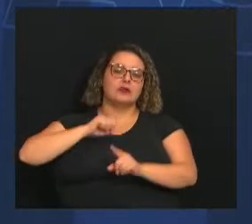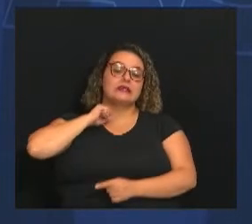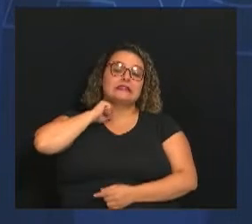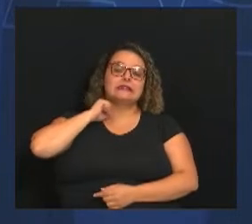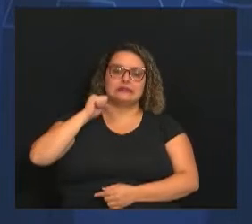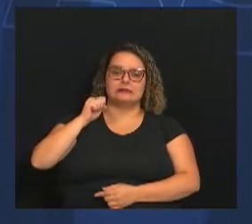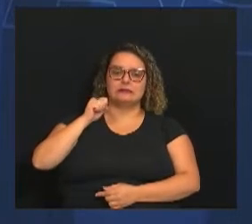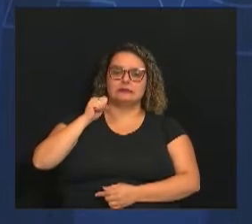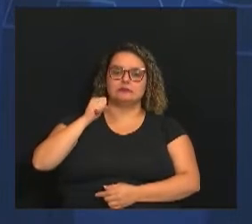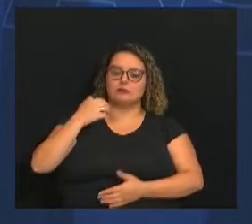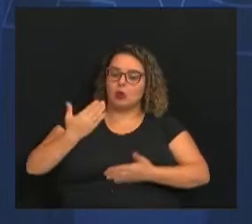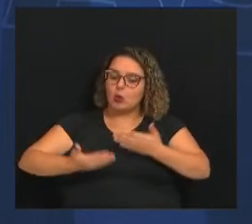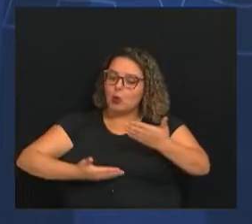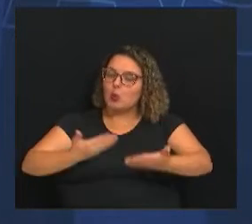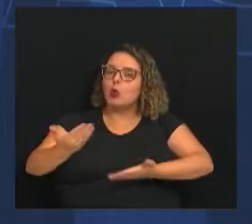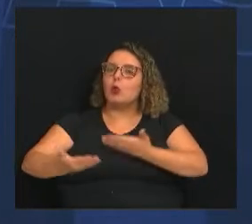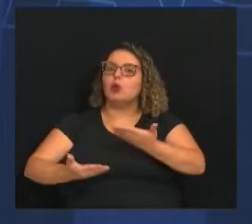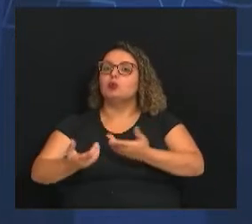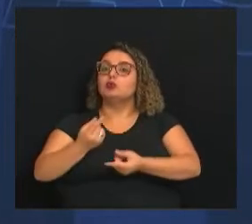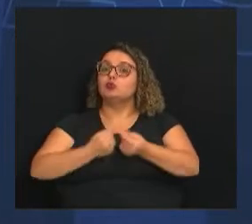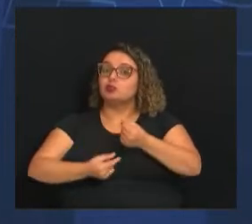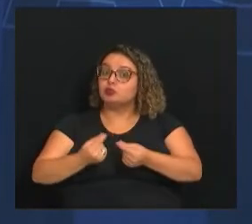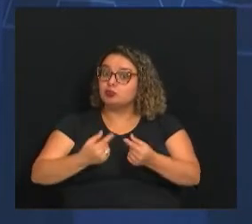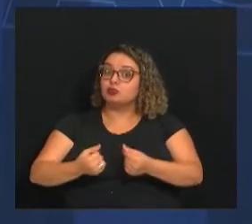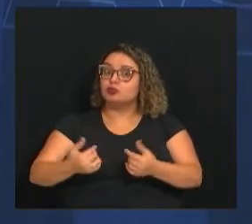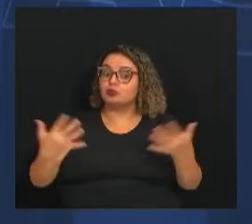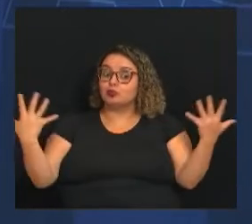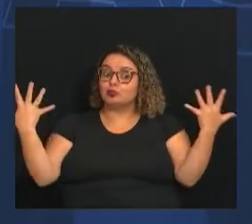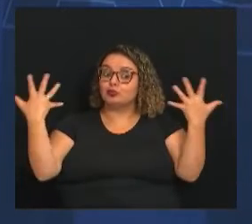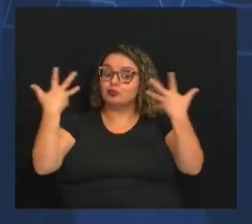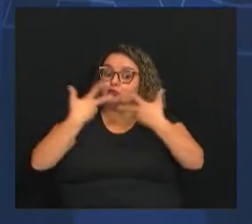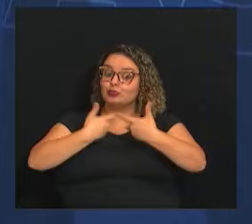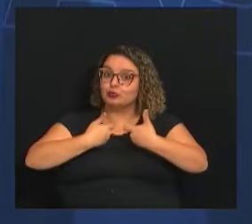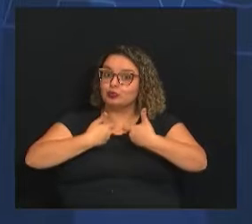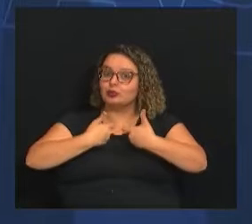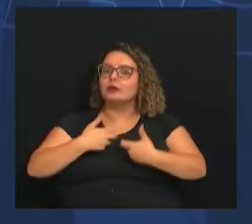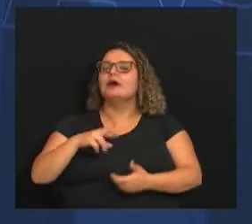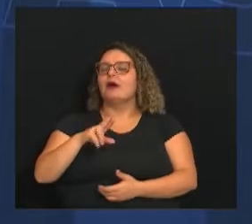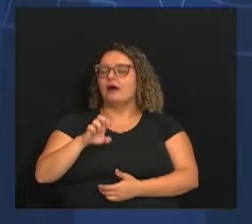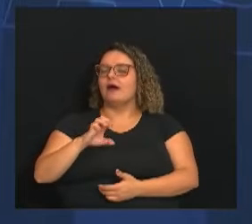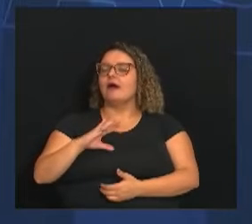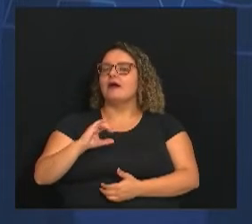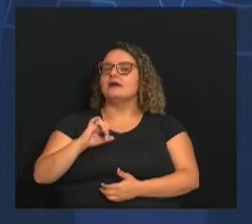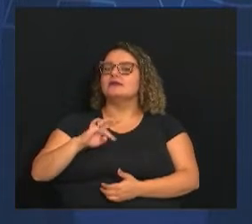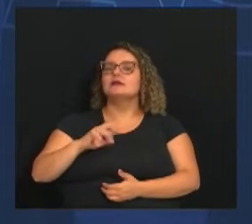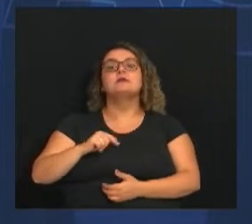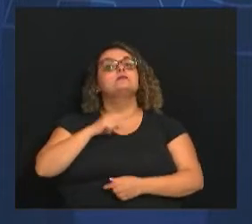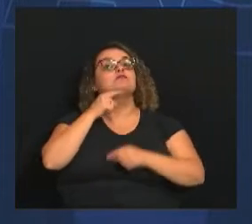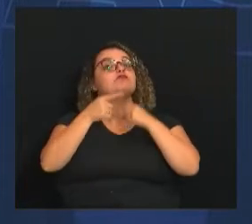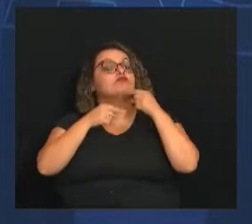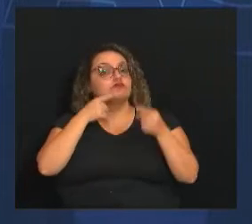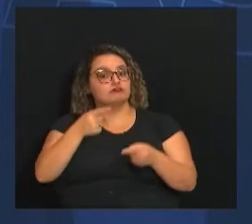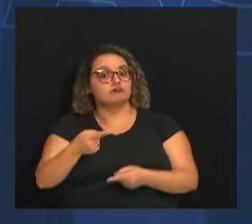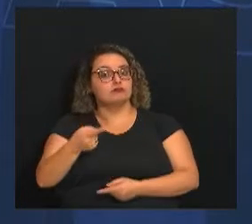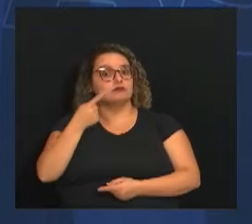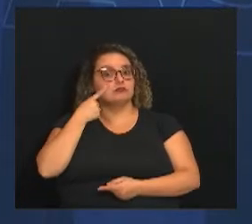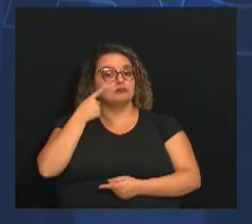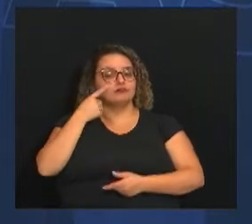esta prestação de contas com o Leão da Receita Federal, tire as suas dúvidas agora no Câmara